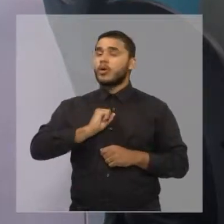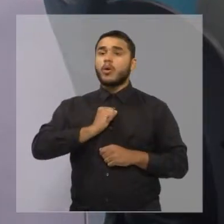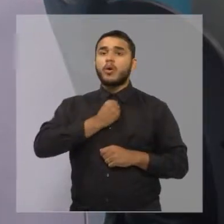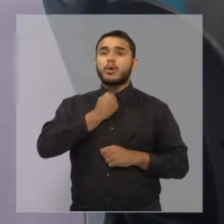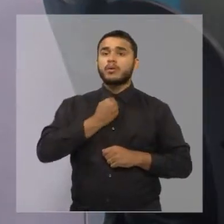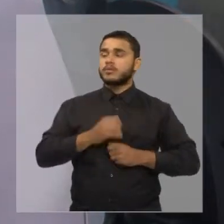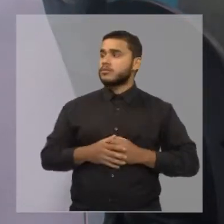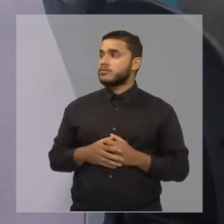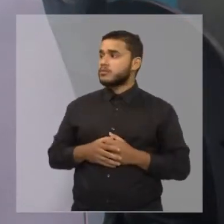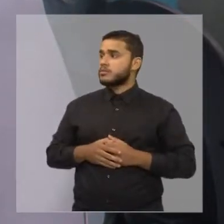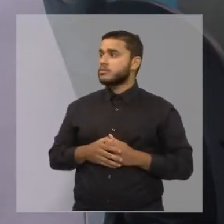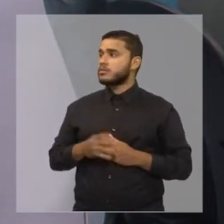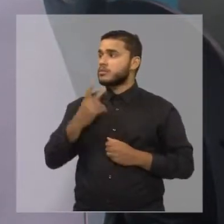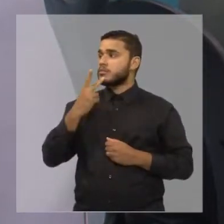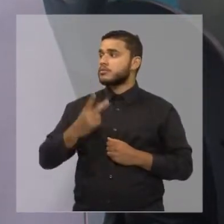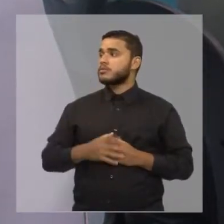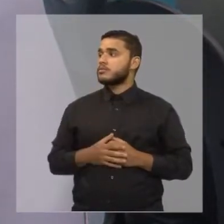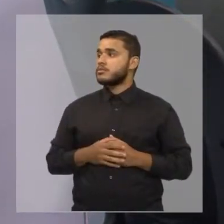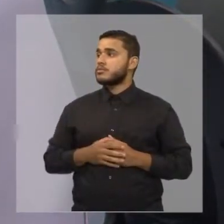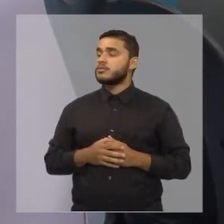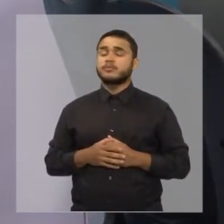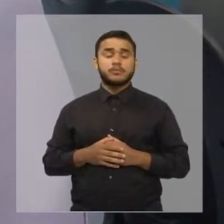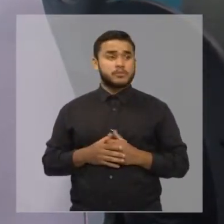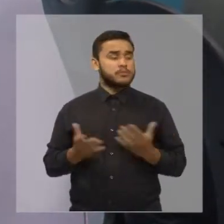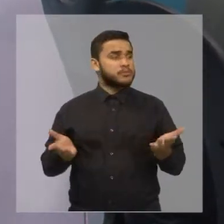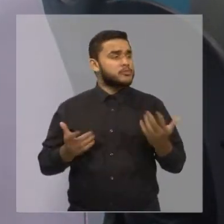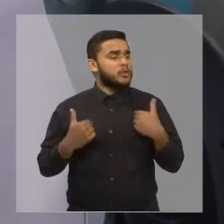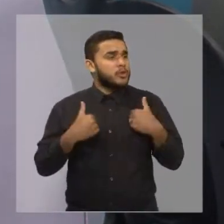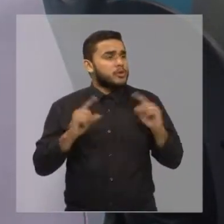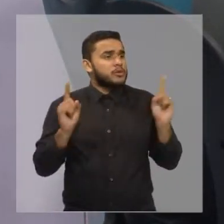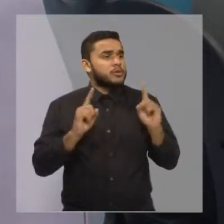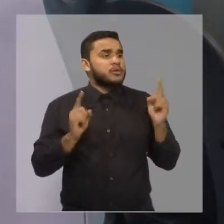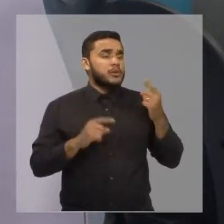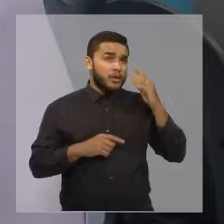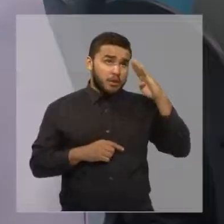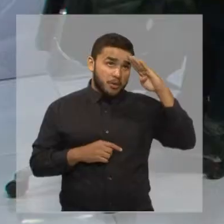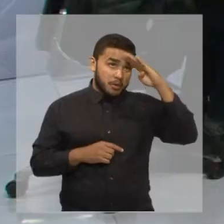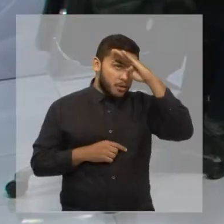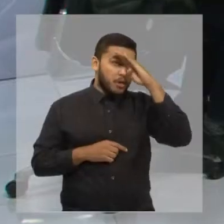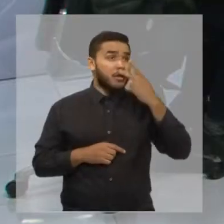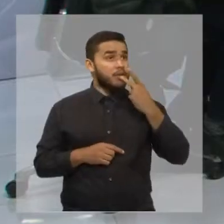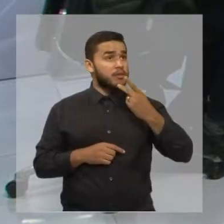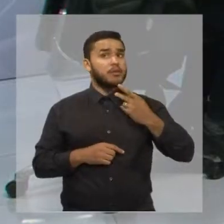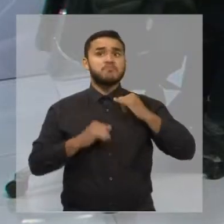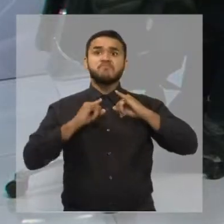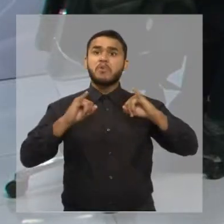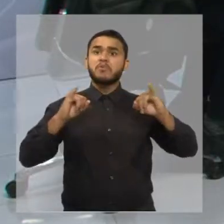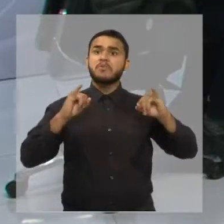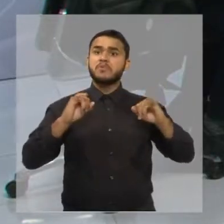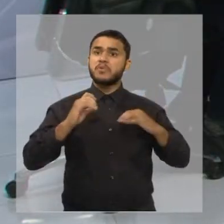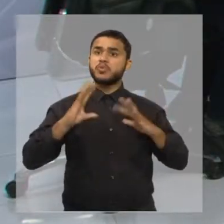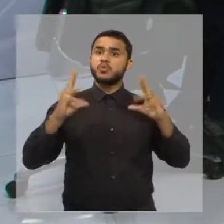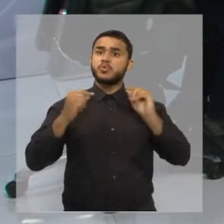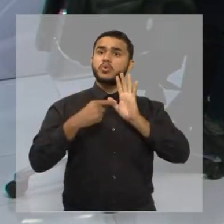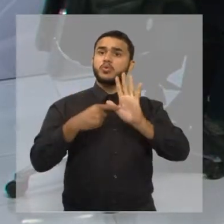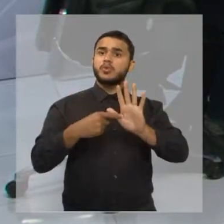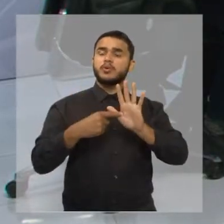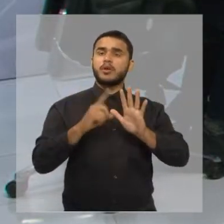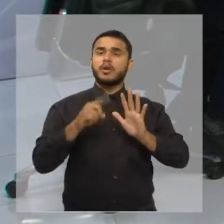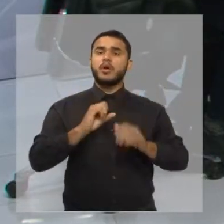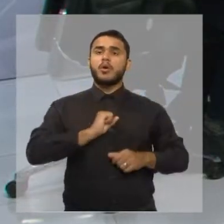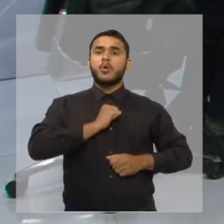dizendo você pessoalmente, estou dizendo você em tese. É o presidente do qual vocês estão fazendo defesa. Não, eu estou dizendo, em contraposição ao que você disse, que o presidente